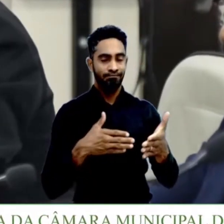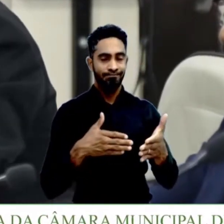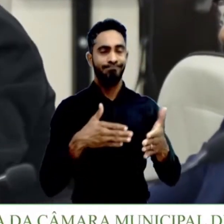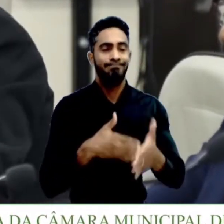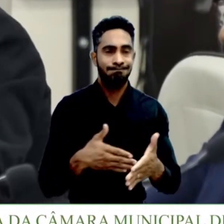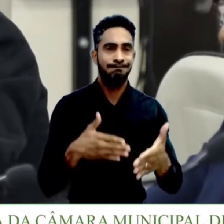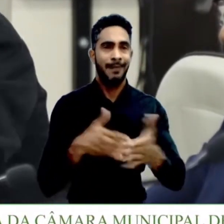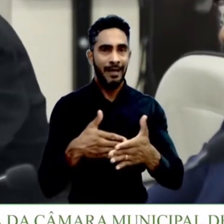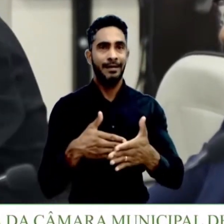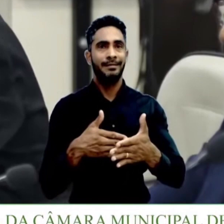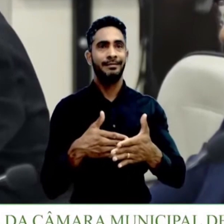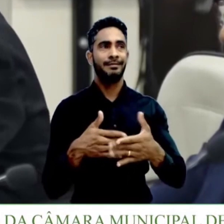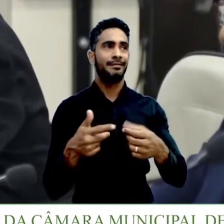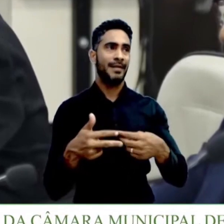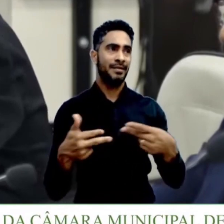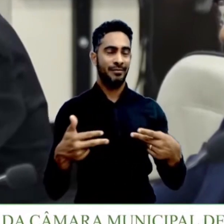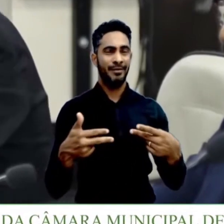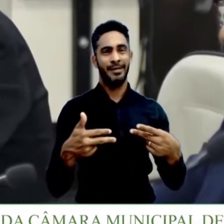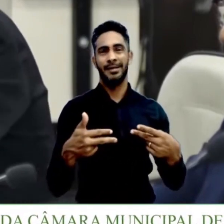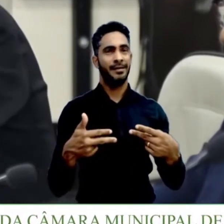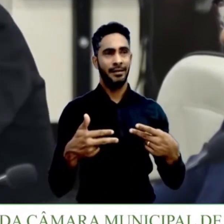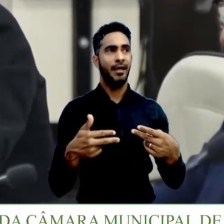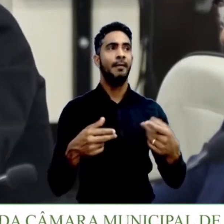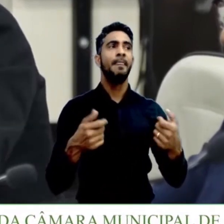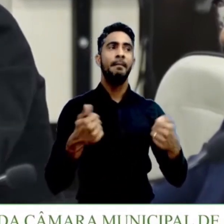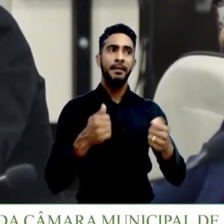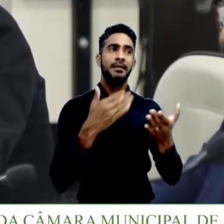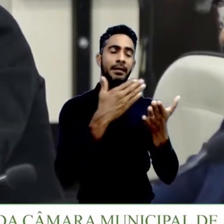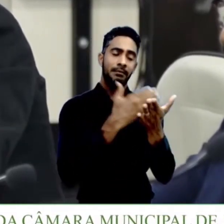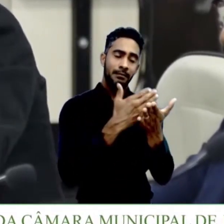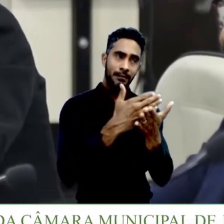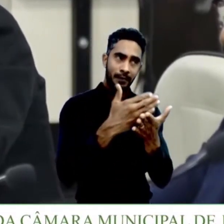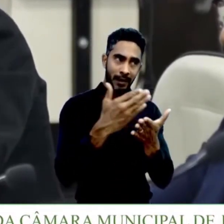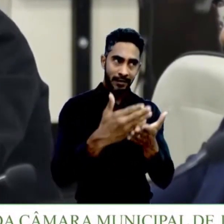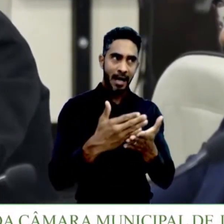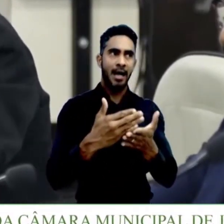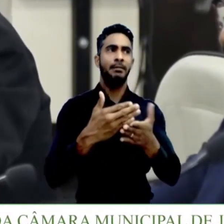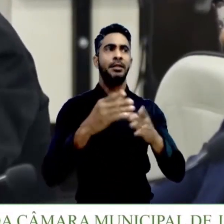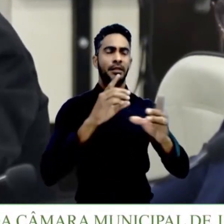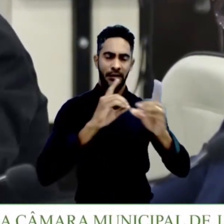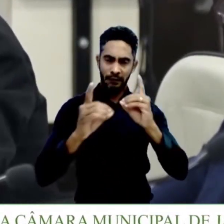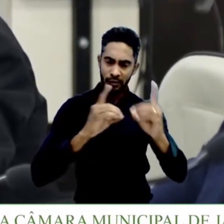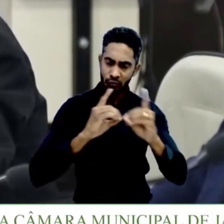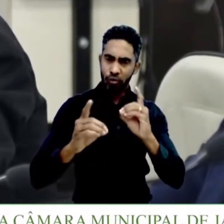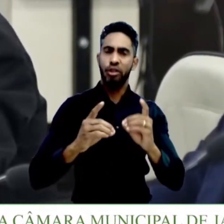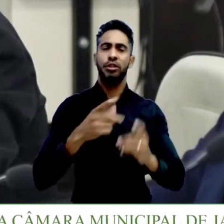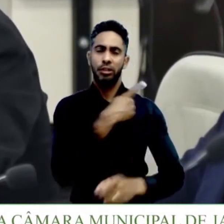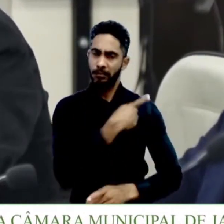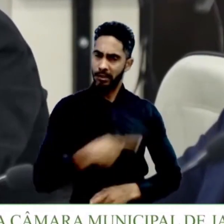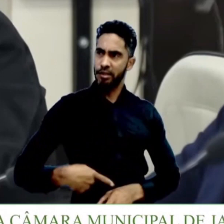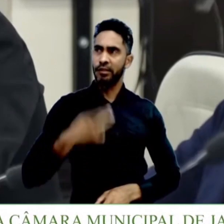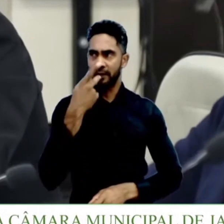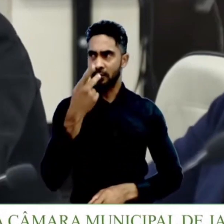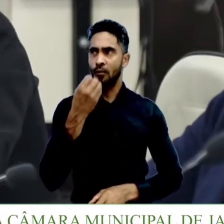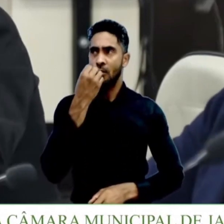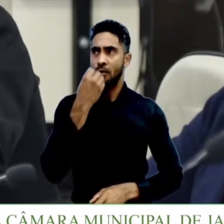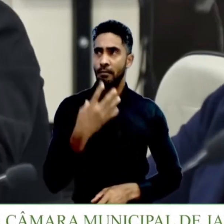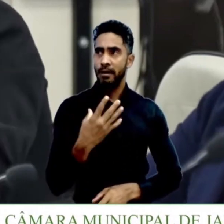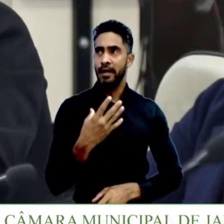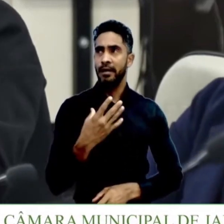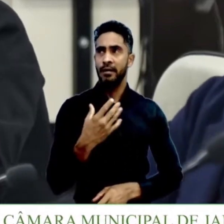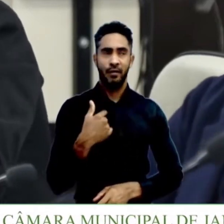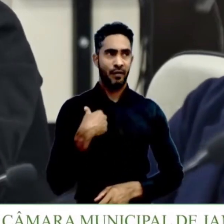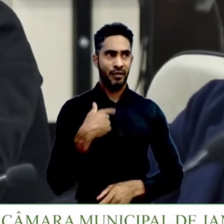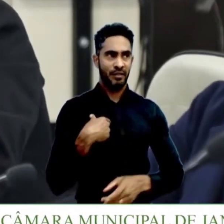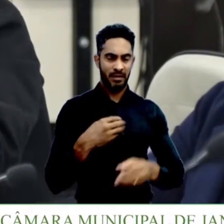as coisas. Eu acho assim, tem que ser por etapa. A gente vai discutir, o presidente falou muito bem. Ninguém está